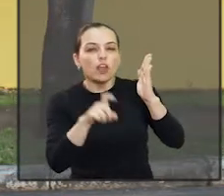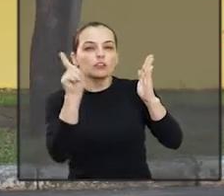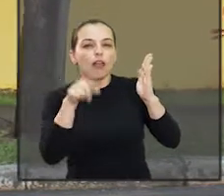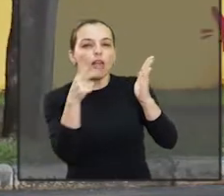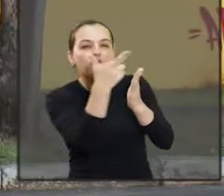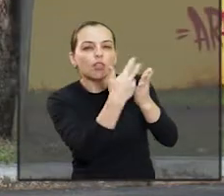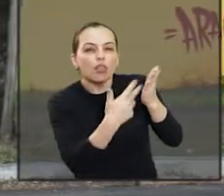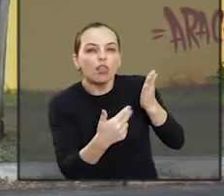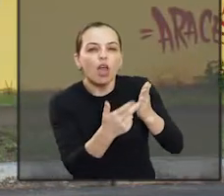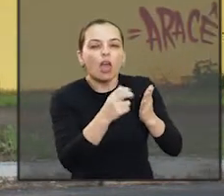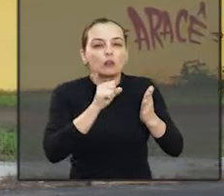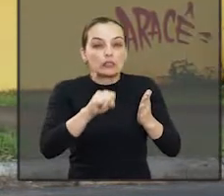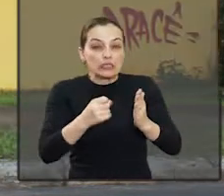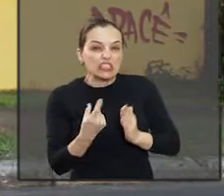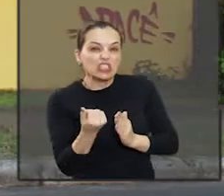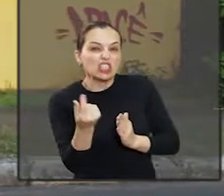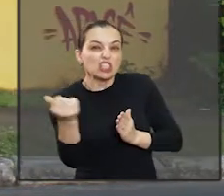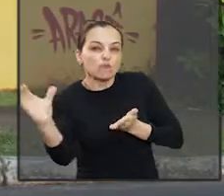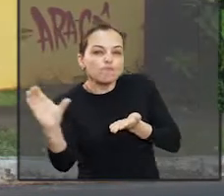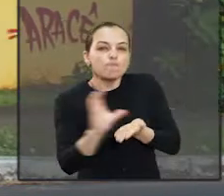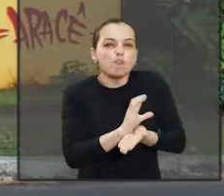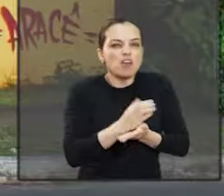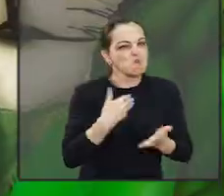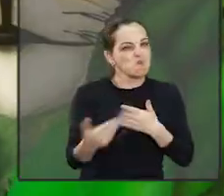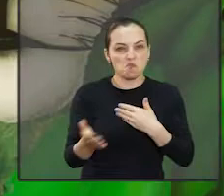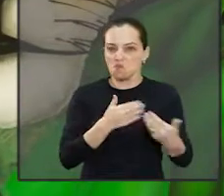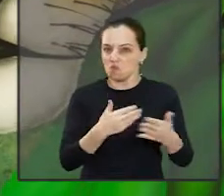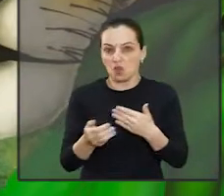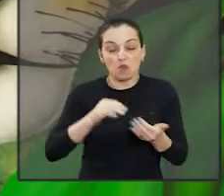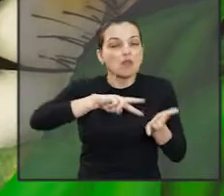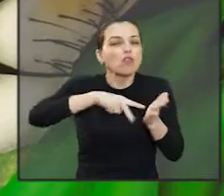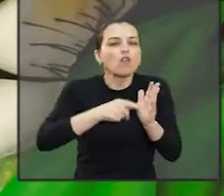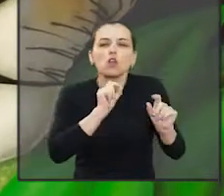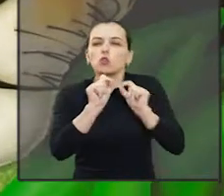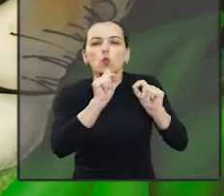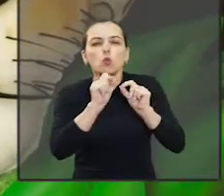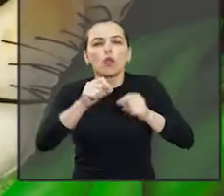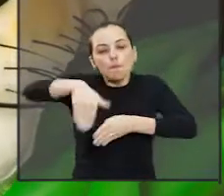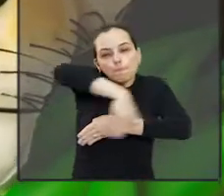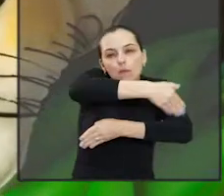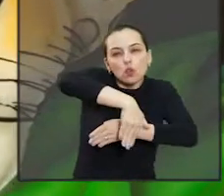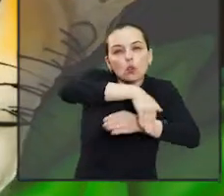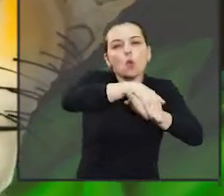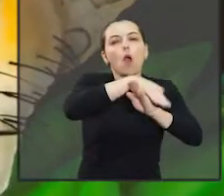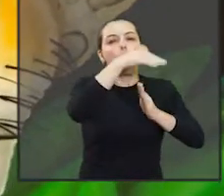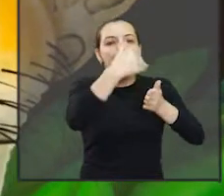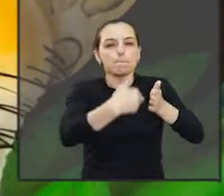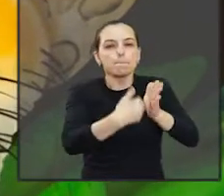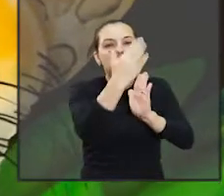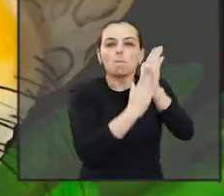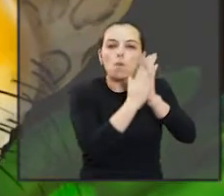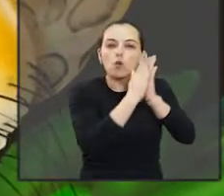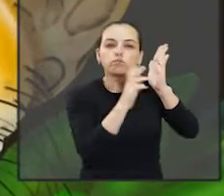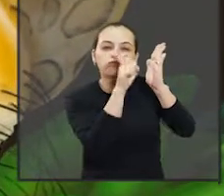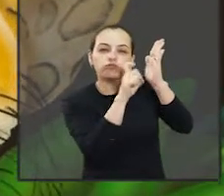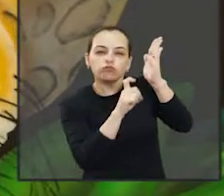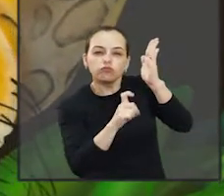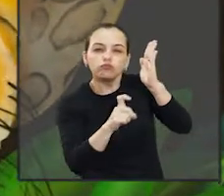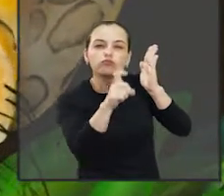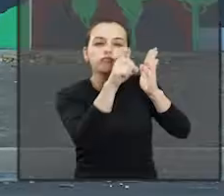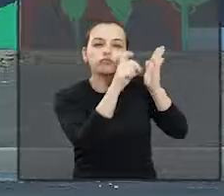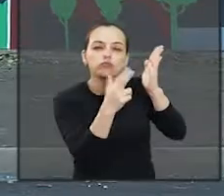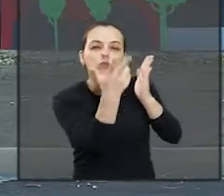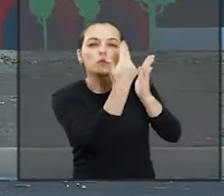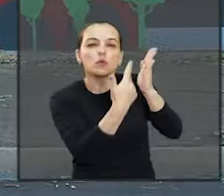lance de você colocar uma ideia na rua, colocar o seu nome na rua. No começo mesmo era só um nome, na real, né? Nova York, quando